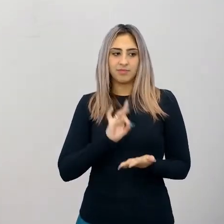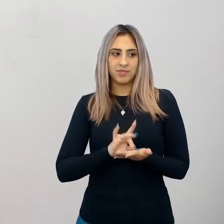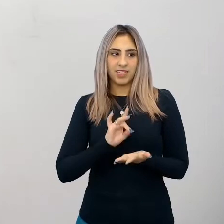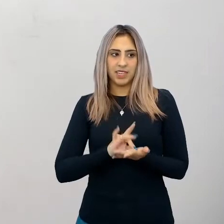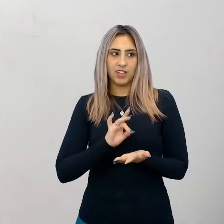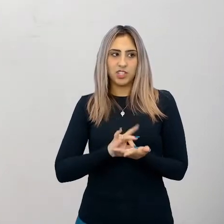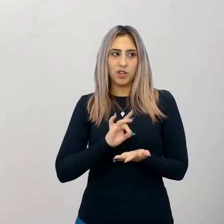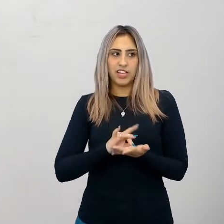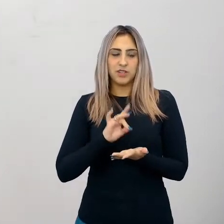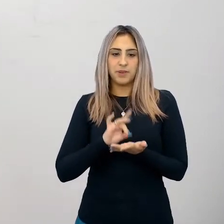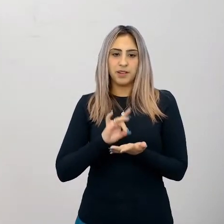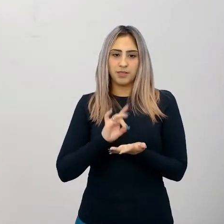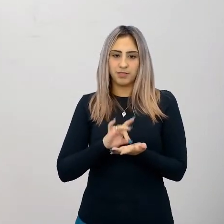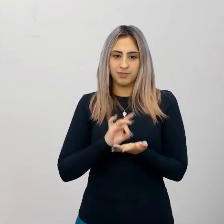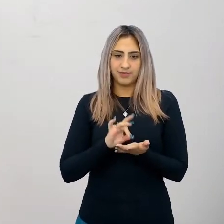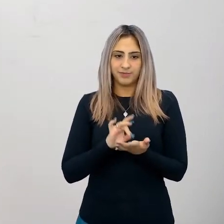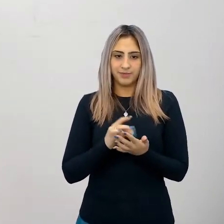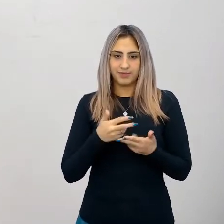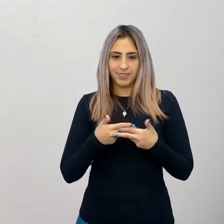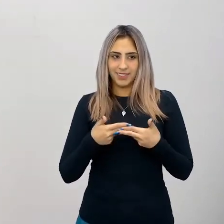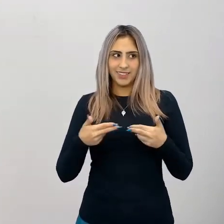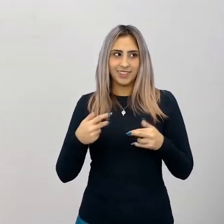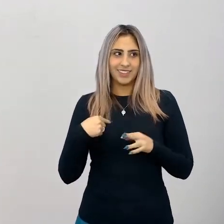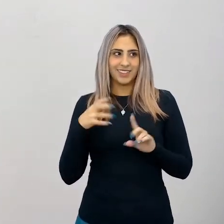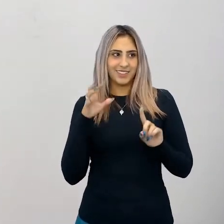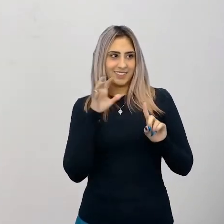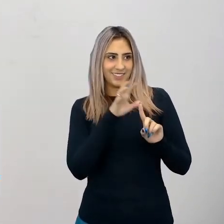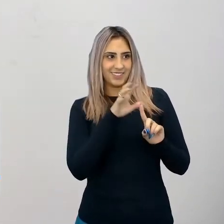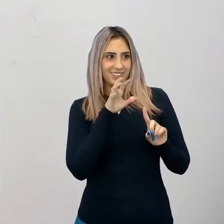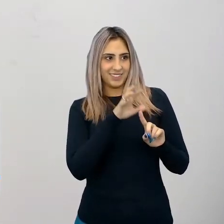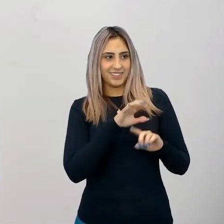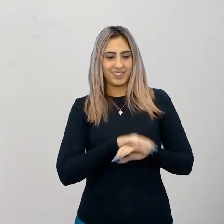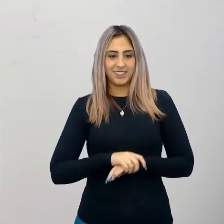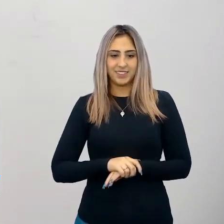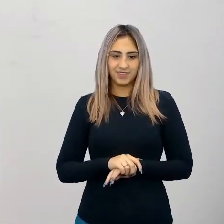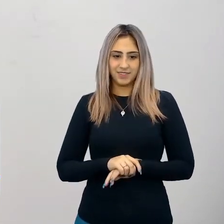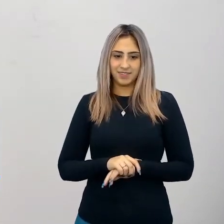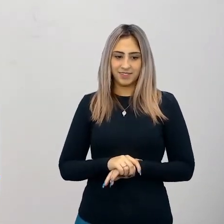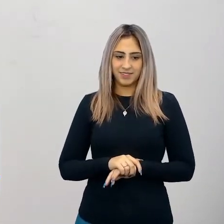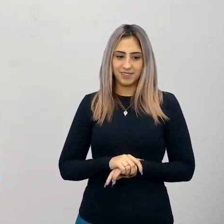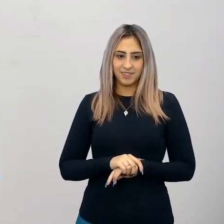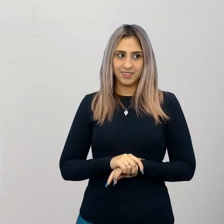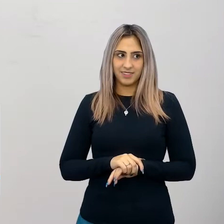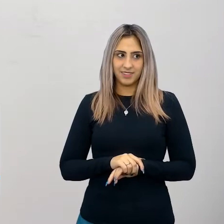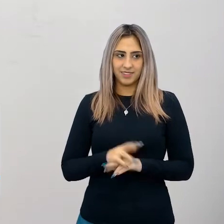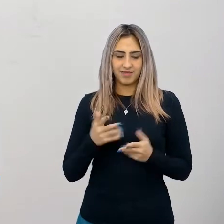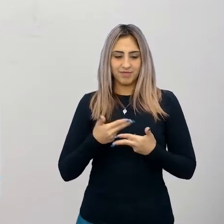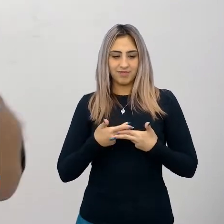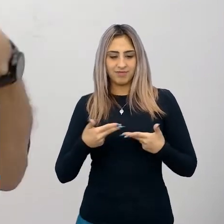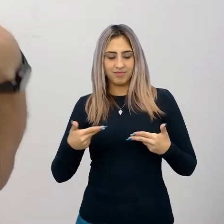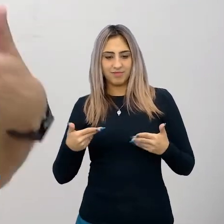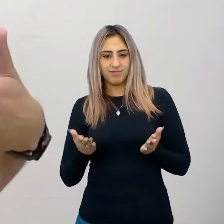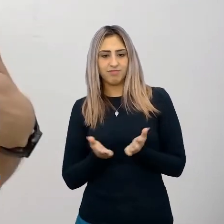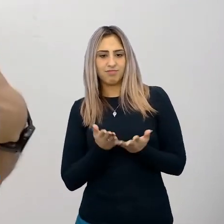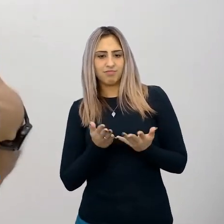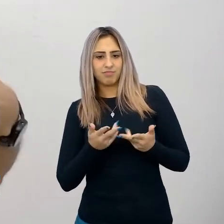pensa assim, por que eu trouxe esse tipo de debate para aqui? Porque quando o rapaz decide escrever um livro, ele